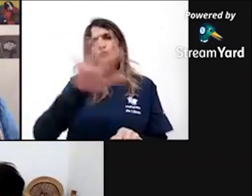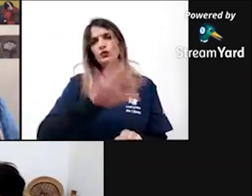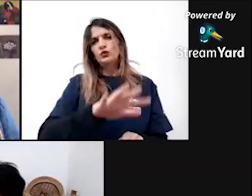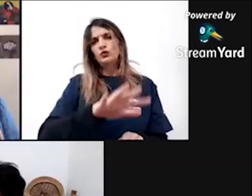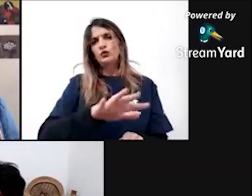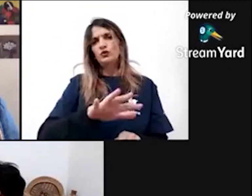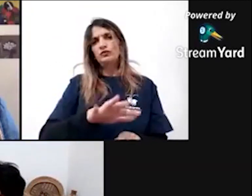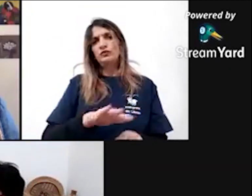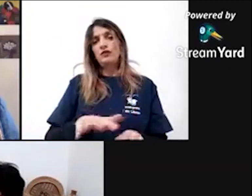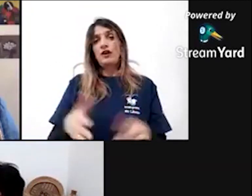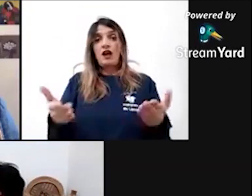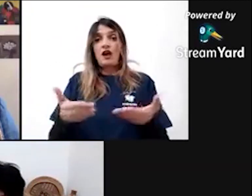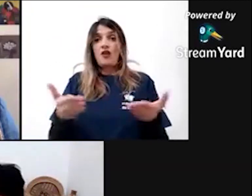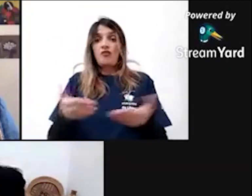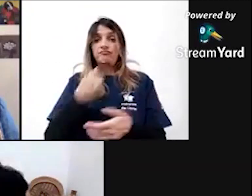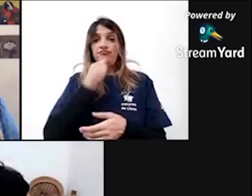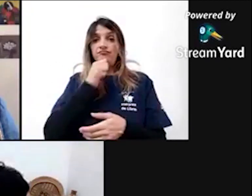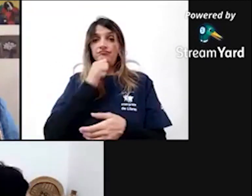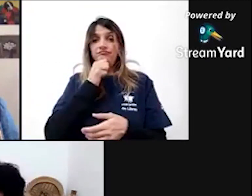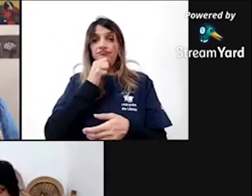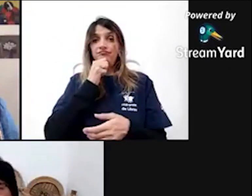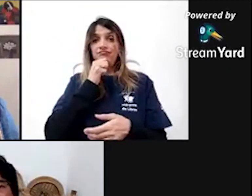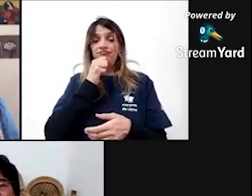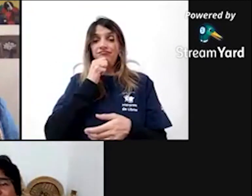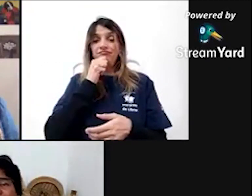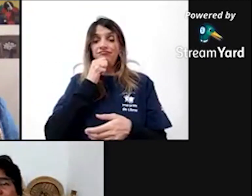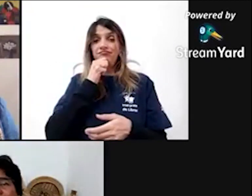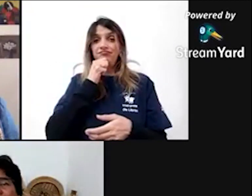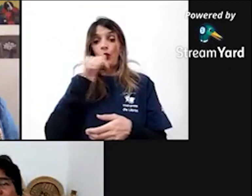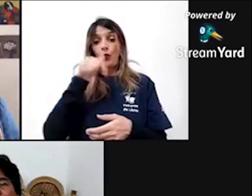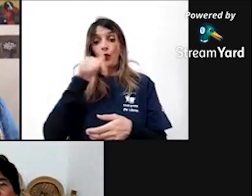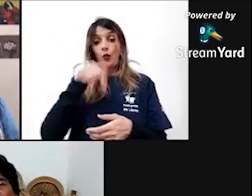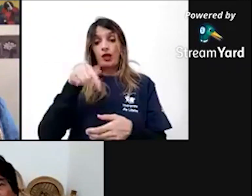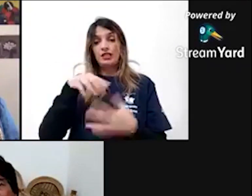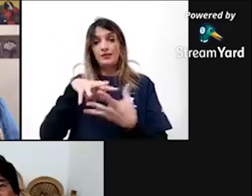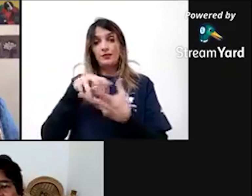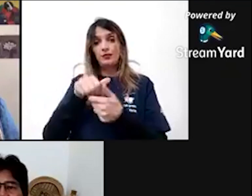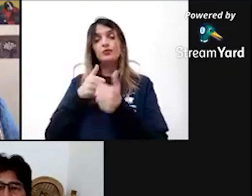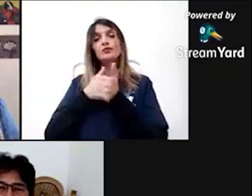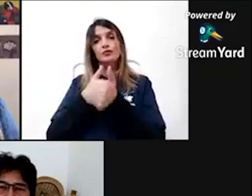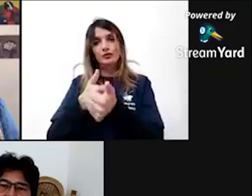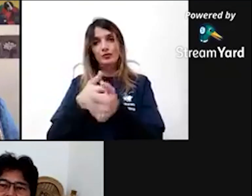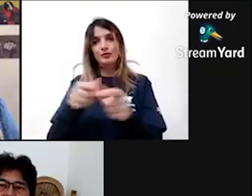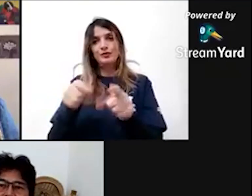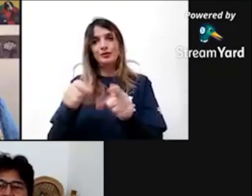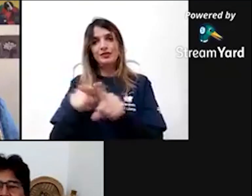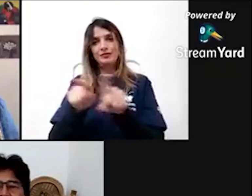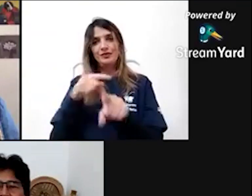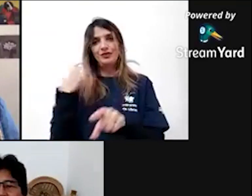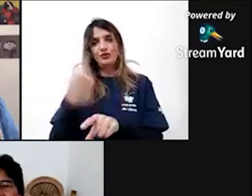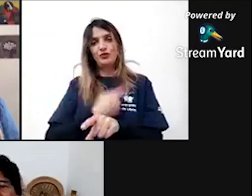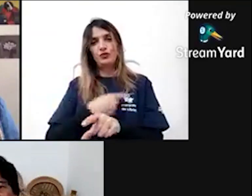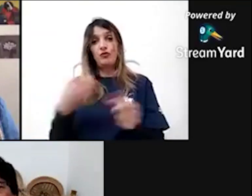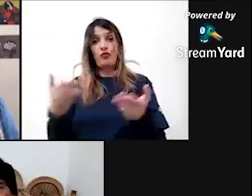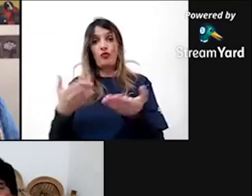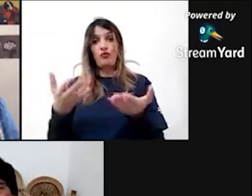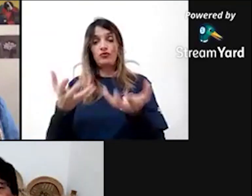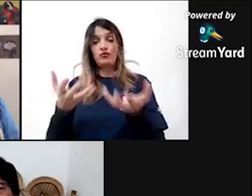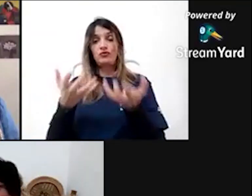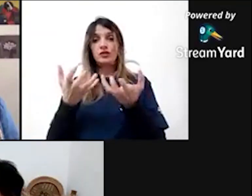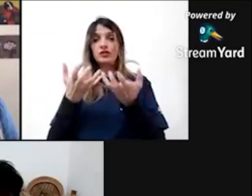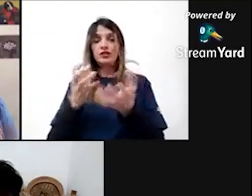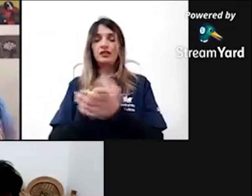plano, eles nos acompanham também, e é para eles que eu queria dirigir minha